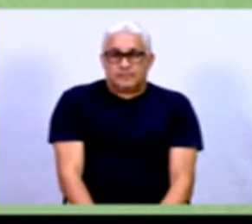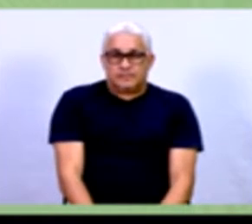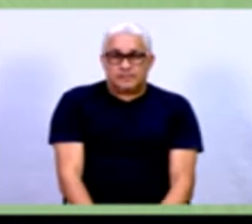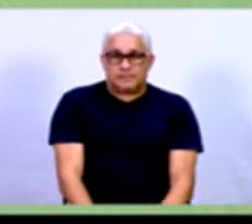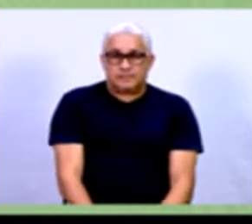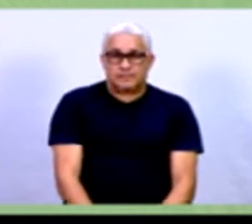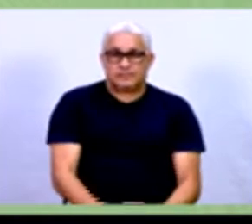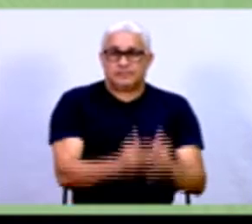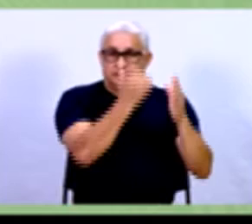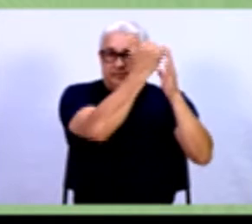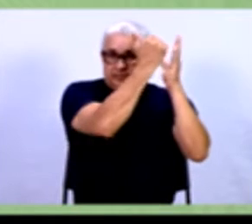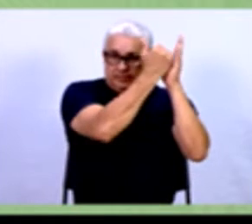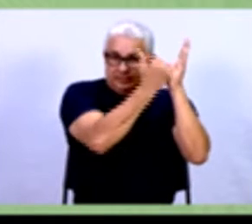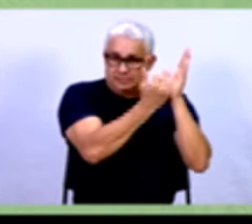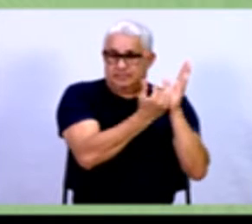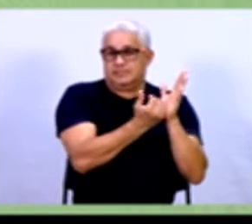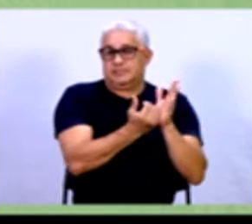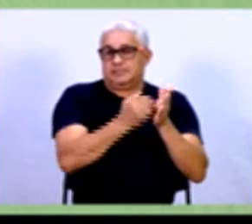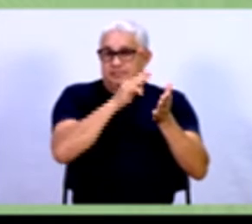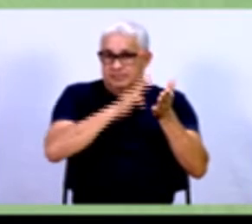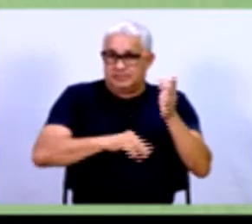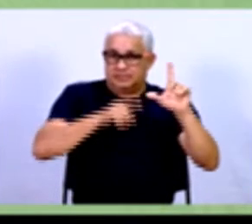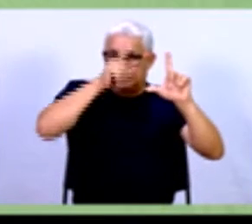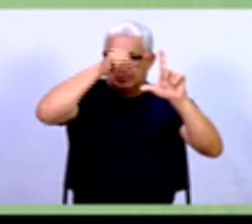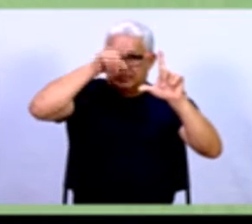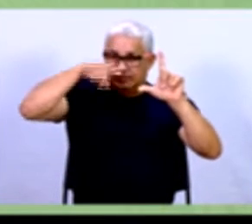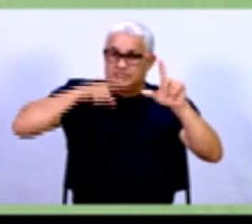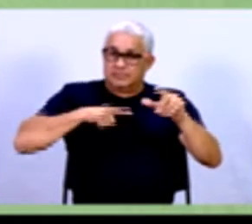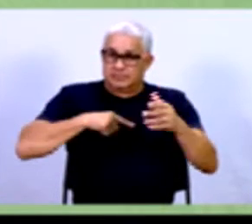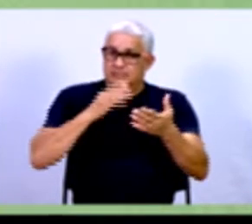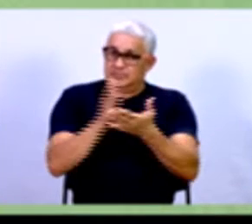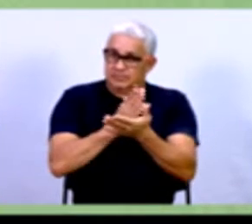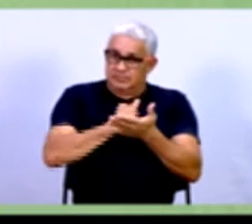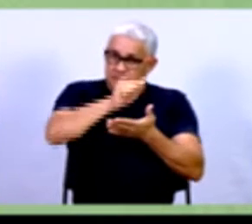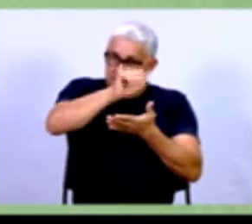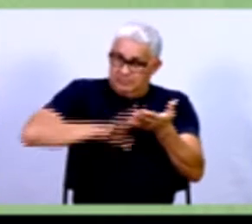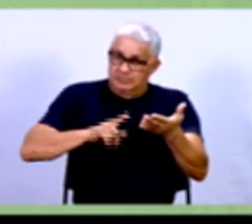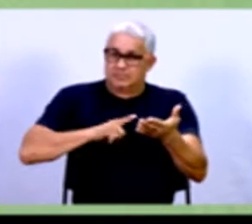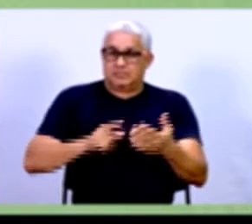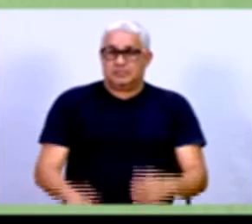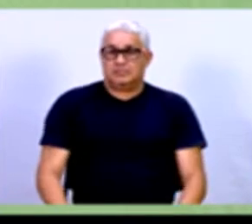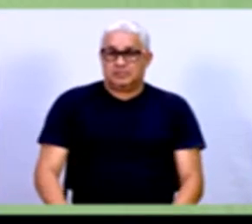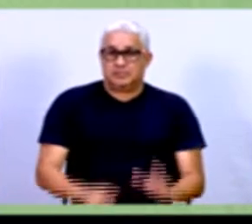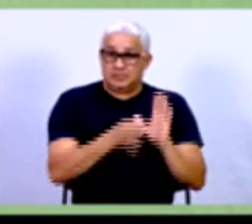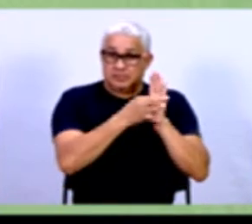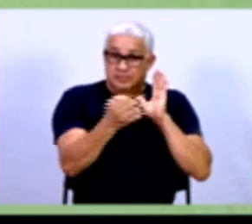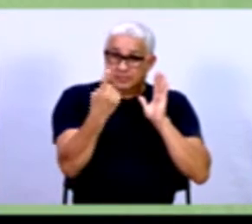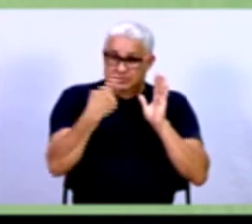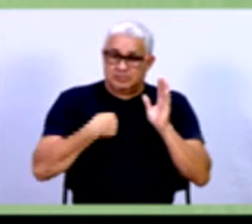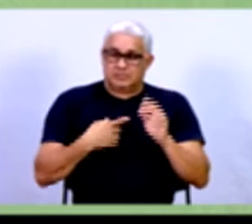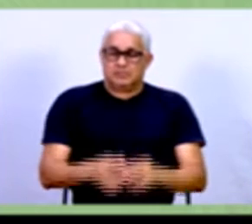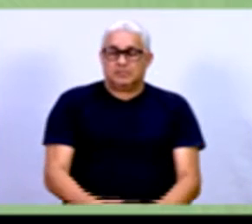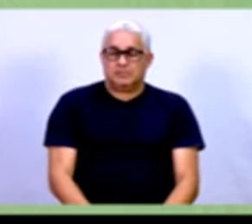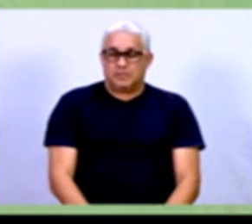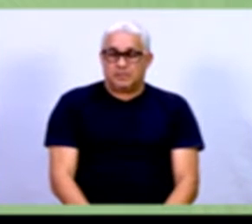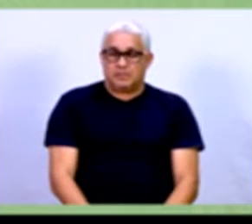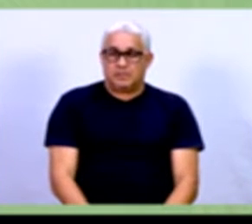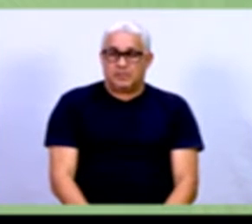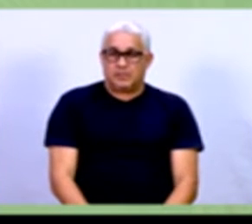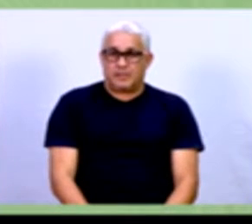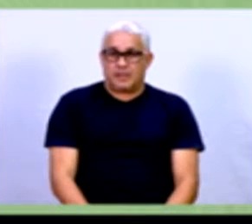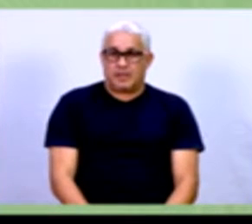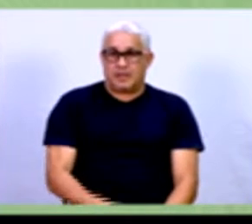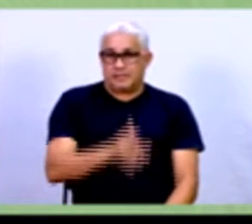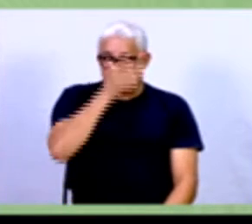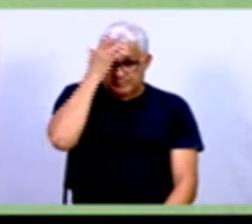Essas fases do método estatístico aqui, elas têm no nosso caderno de atividades. E eu gostaria de fazer uma observação para quem